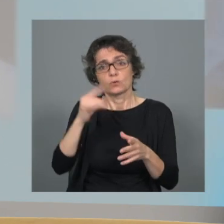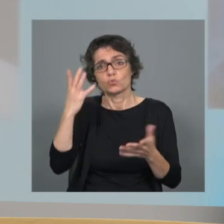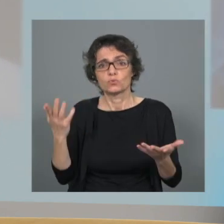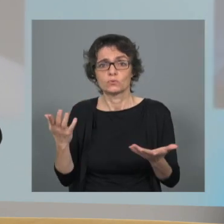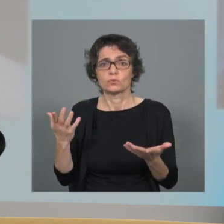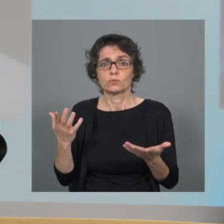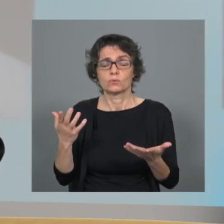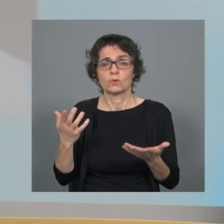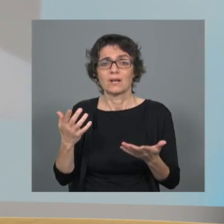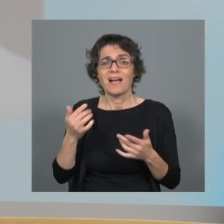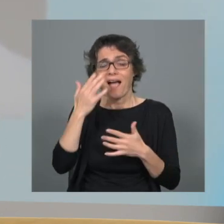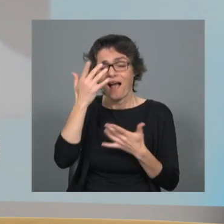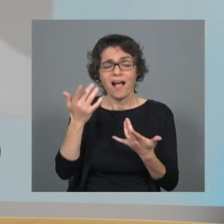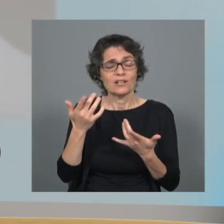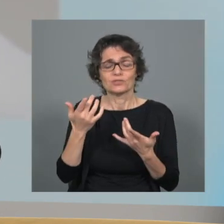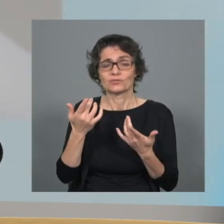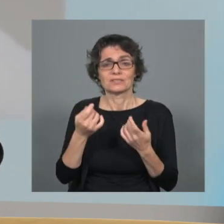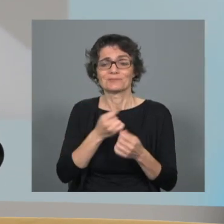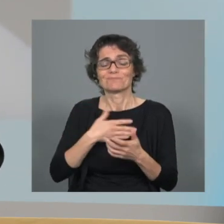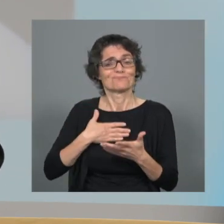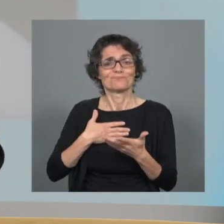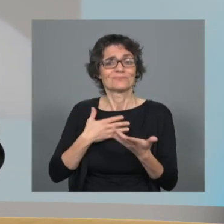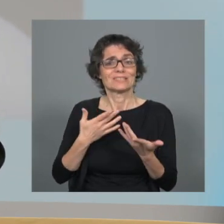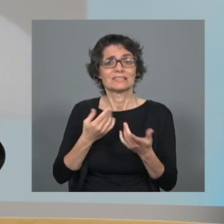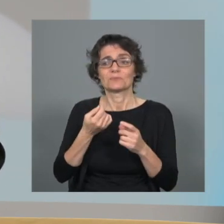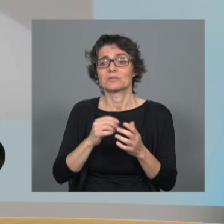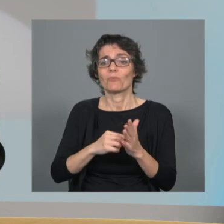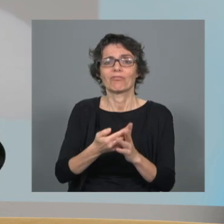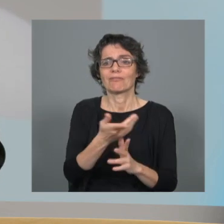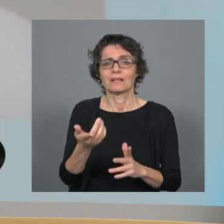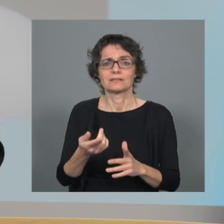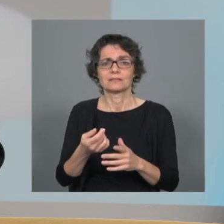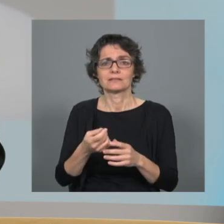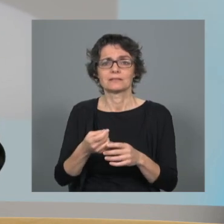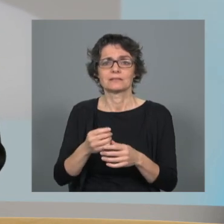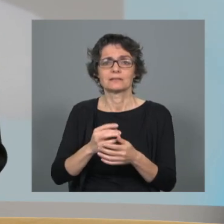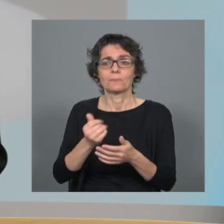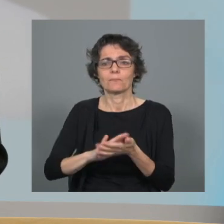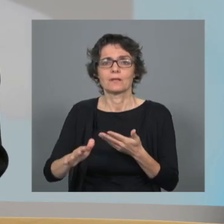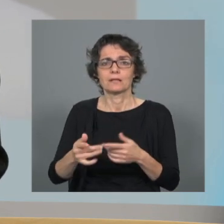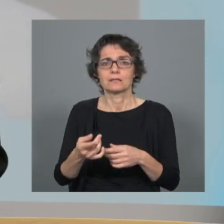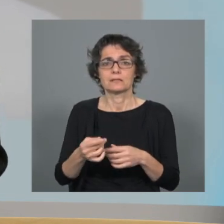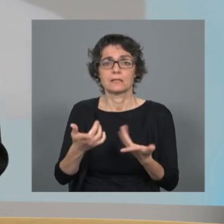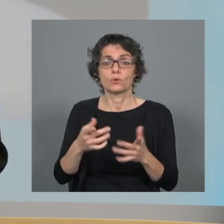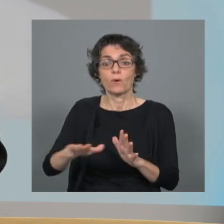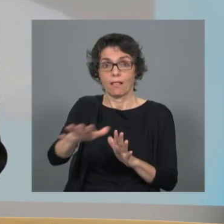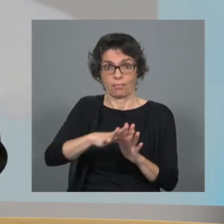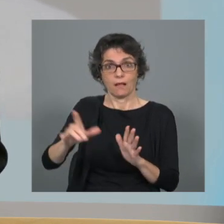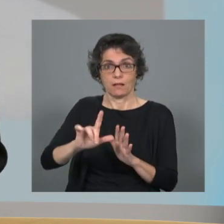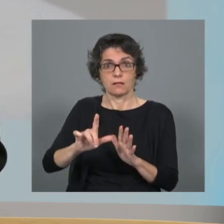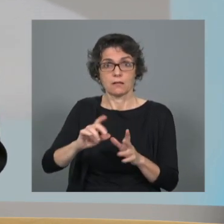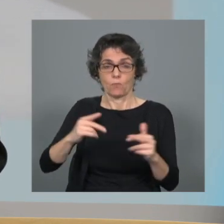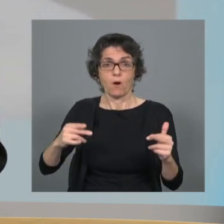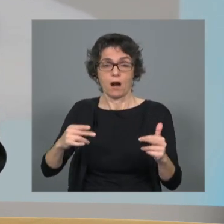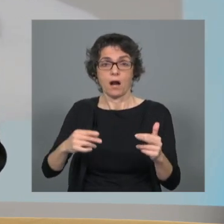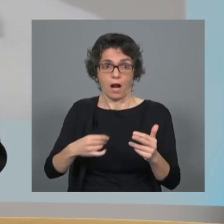recurso muito residual das empresas aos testes gratuitos que, no caso do Conselho de Lisboa, a